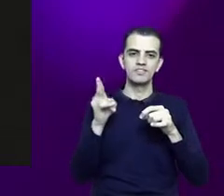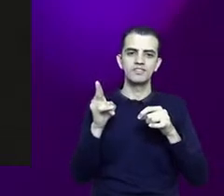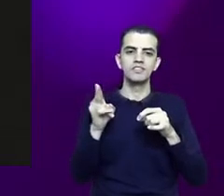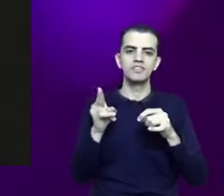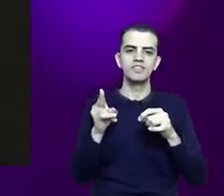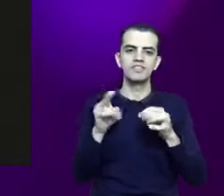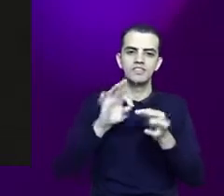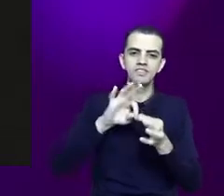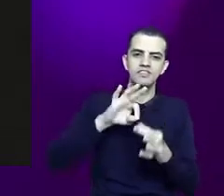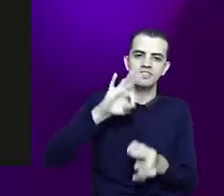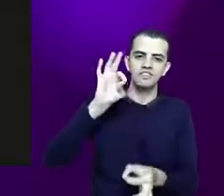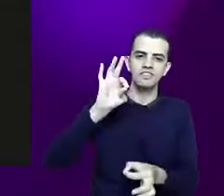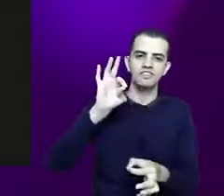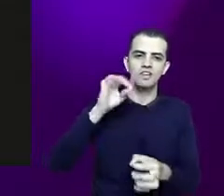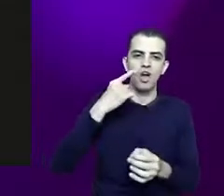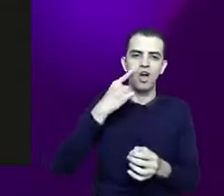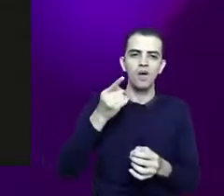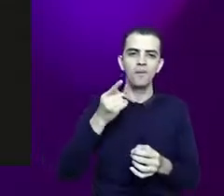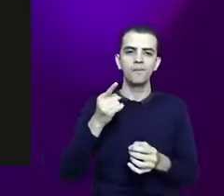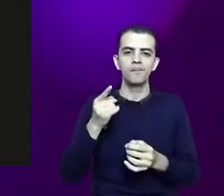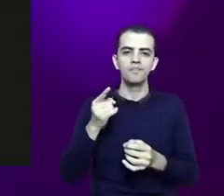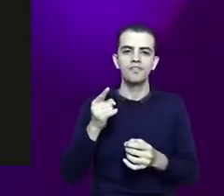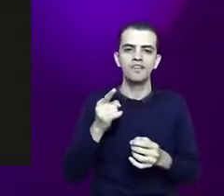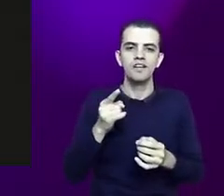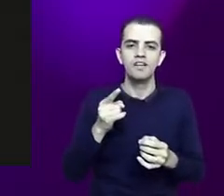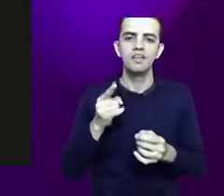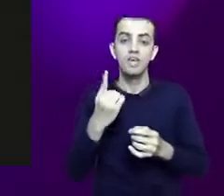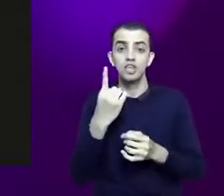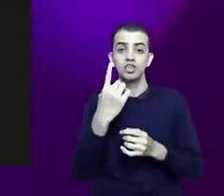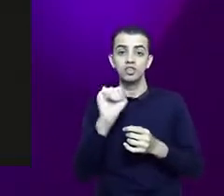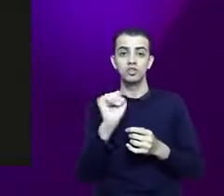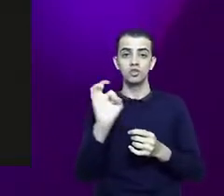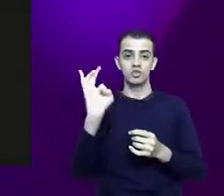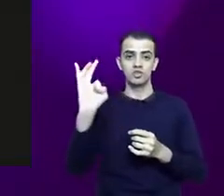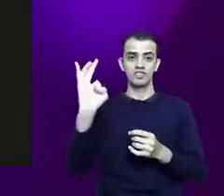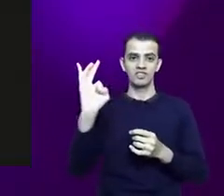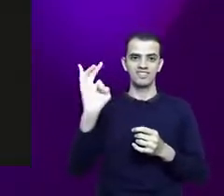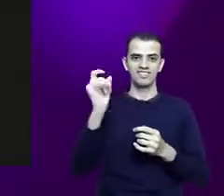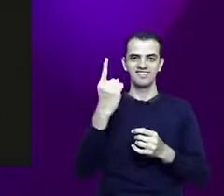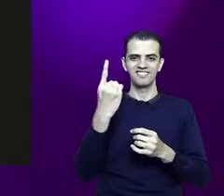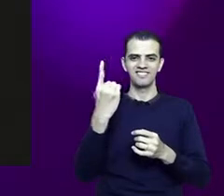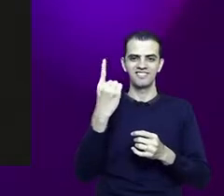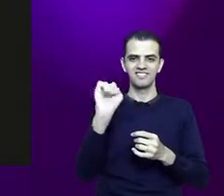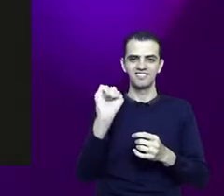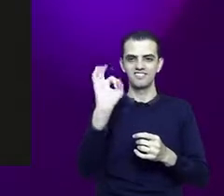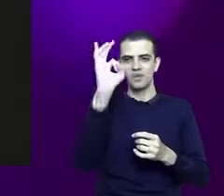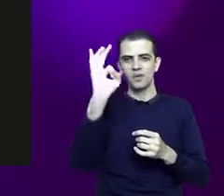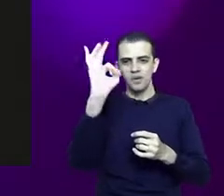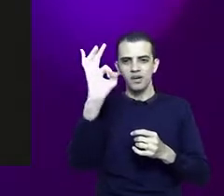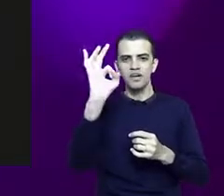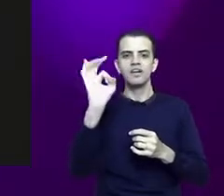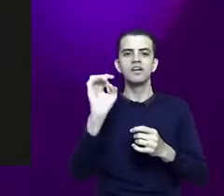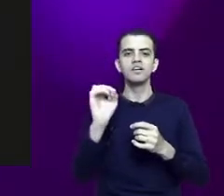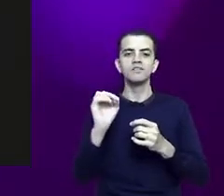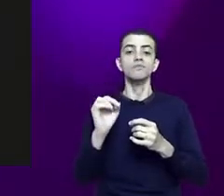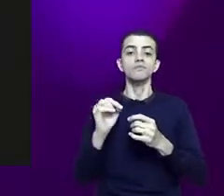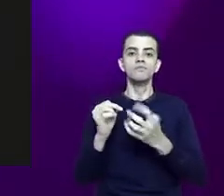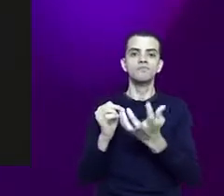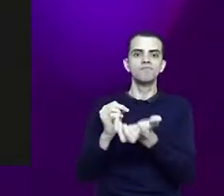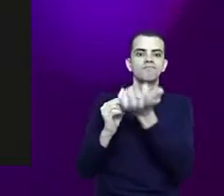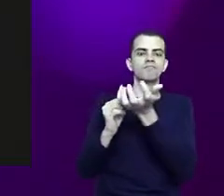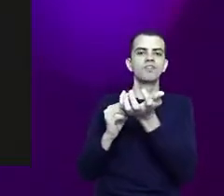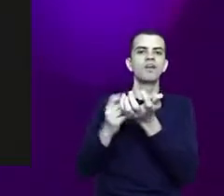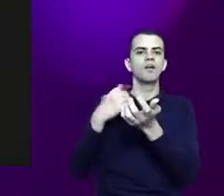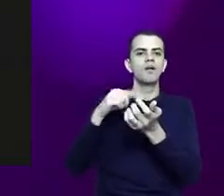né? E olha para o senhor ver, a antiversão dela, 18 graus, como são muito bem, chamou atenção e aonde